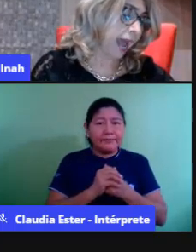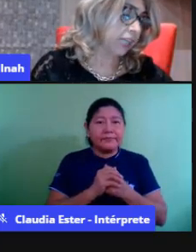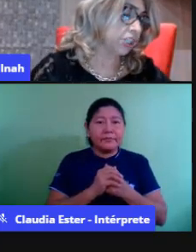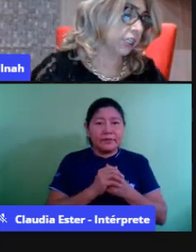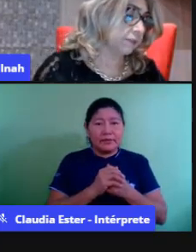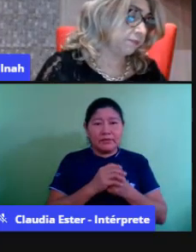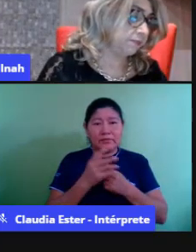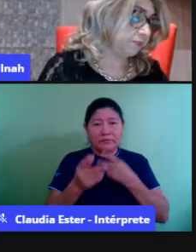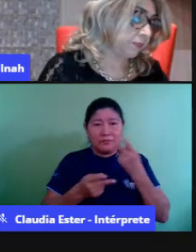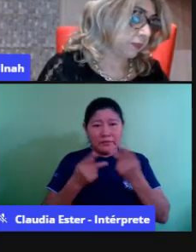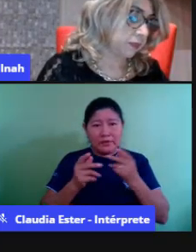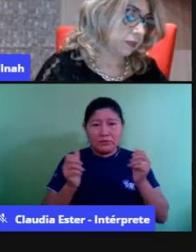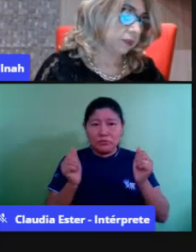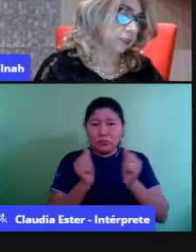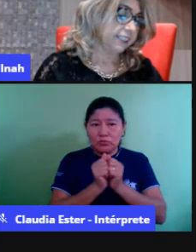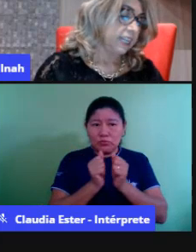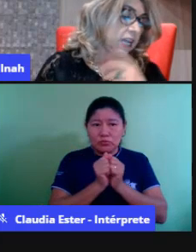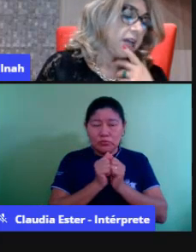artista plástica